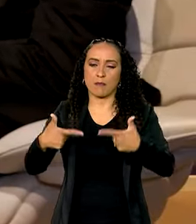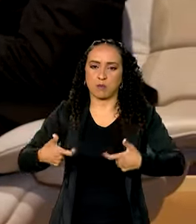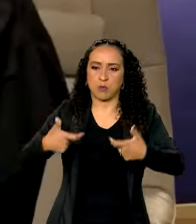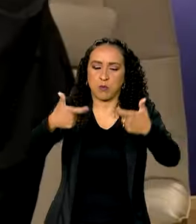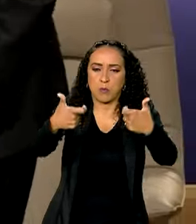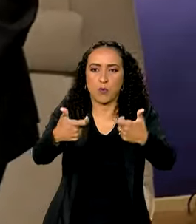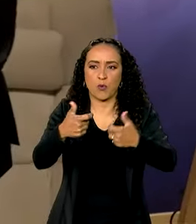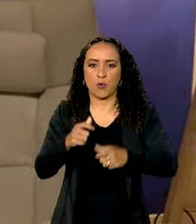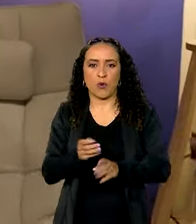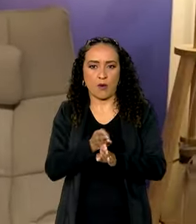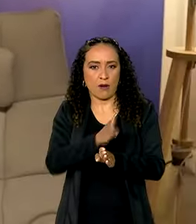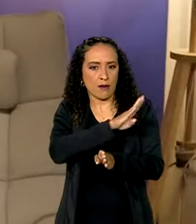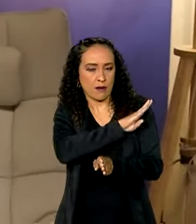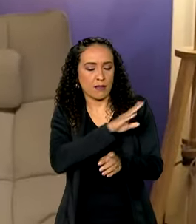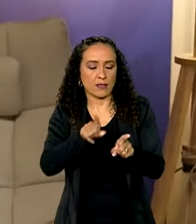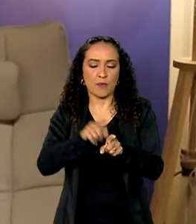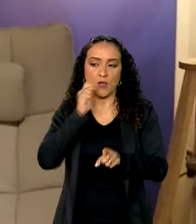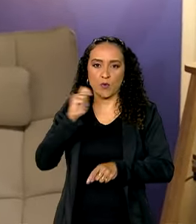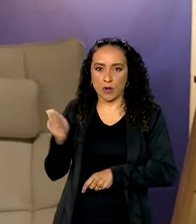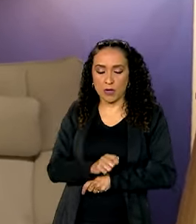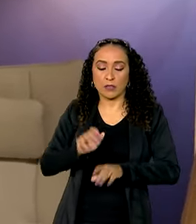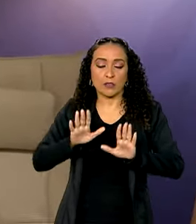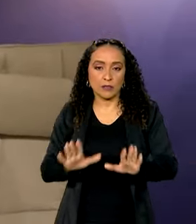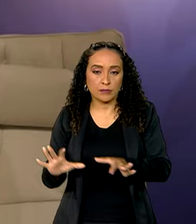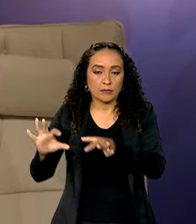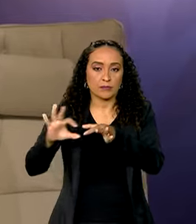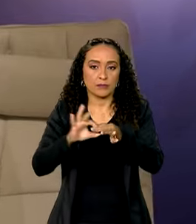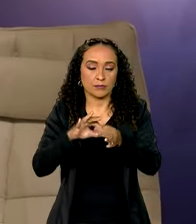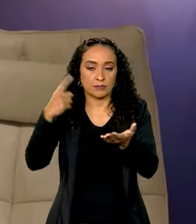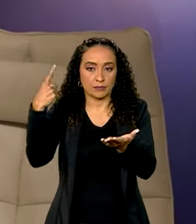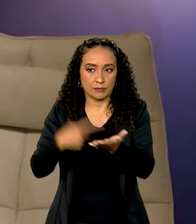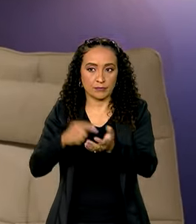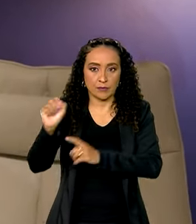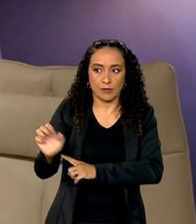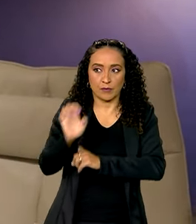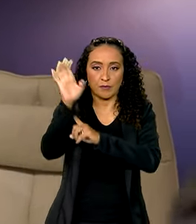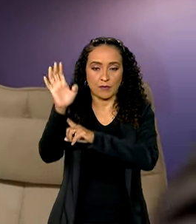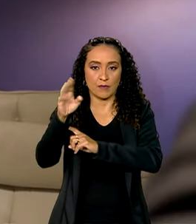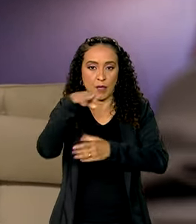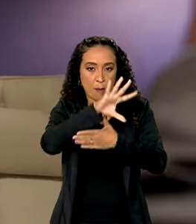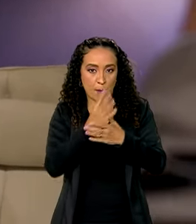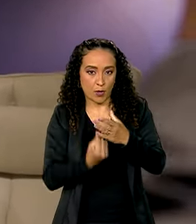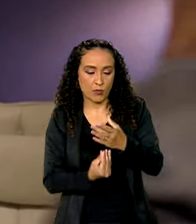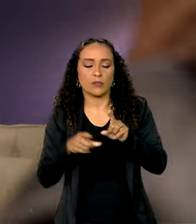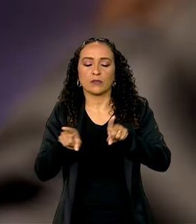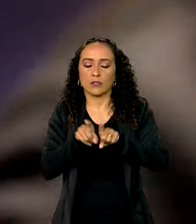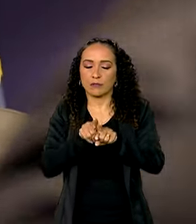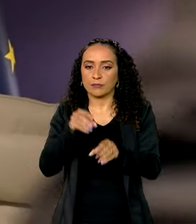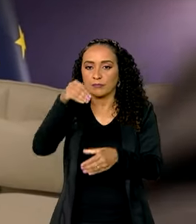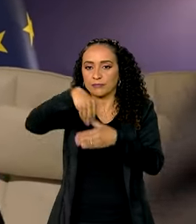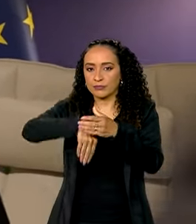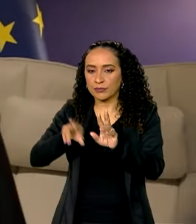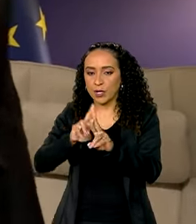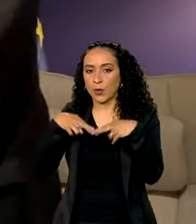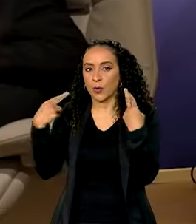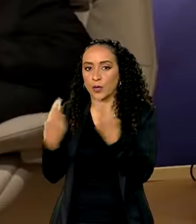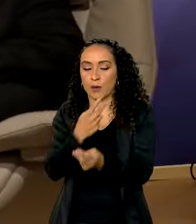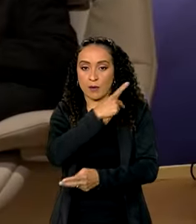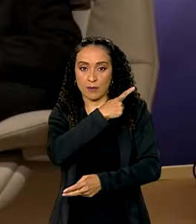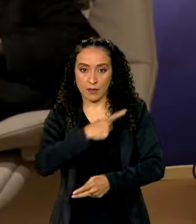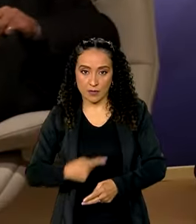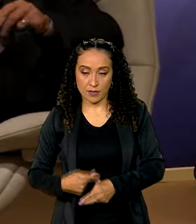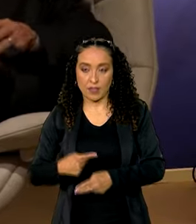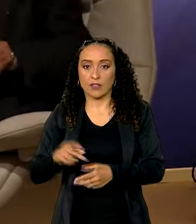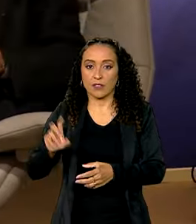Ucrânia. Já o acordo União Europeia-Mercosul fez parte da reunião com a presidente da